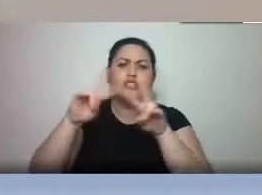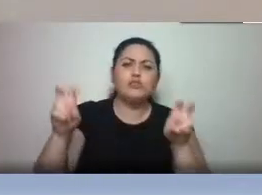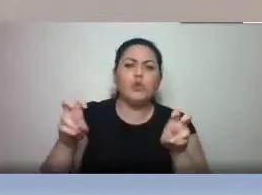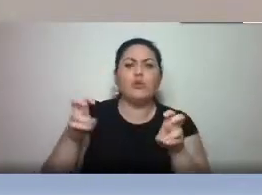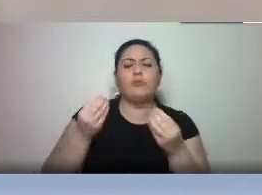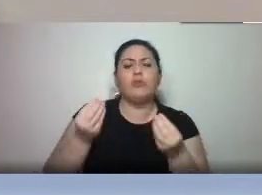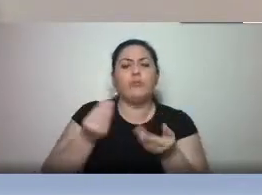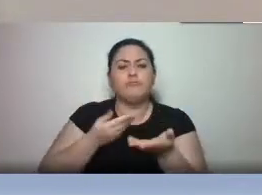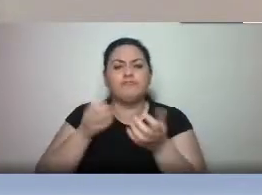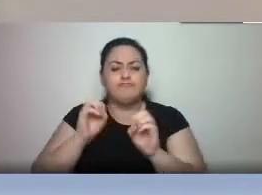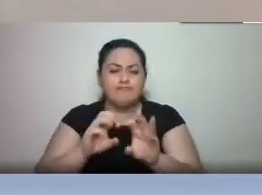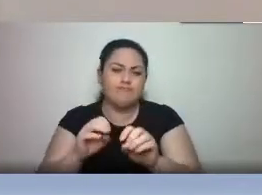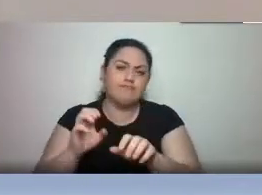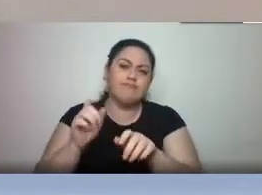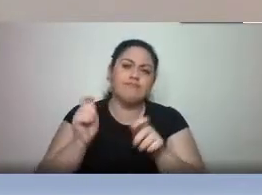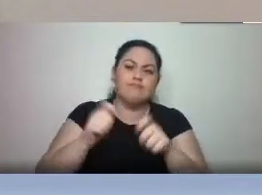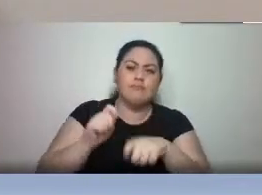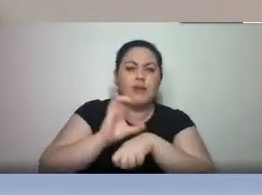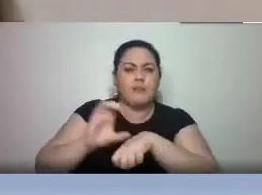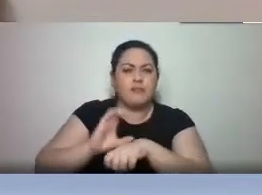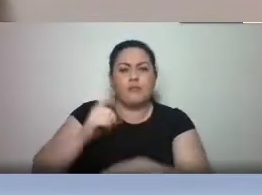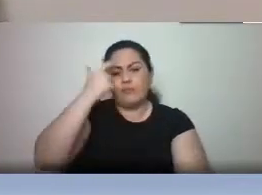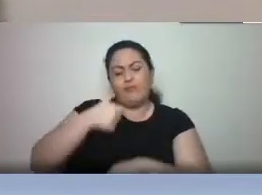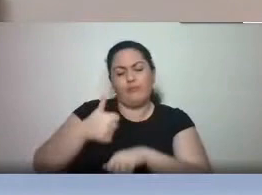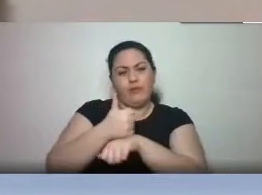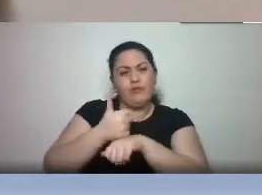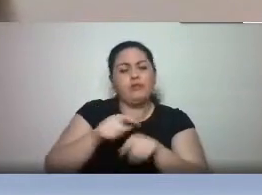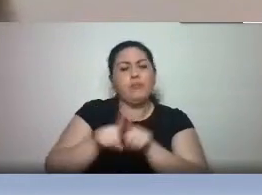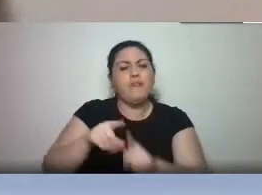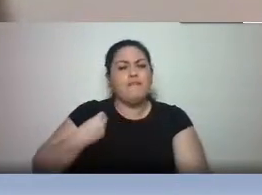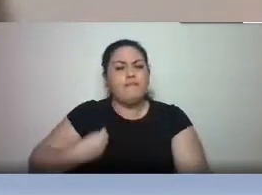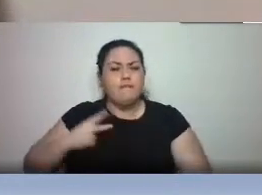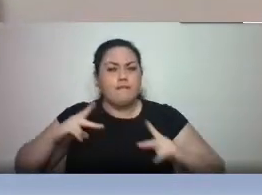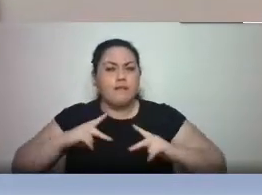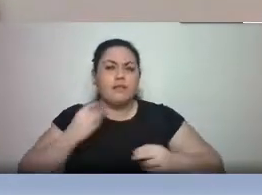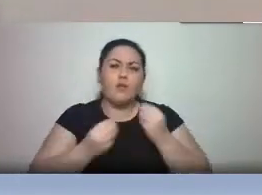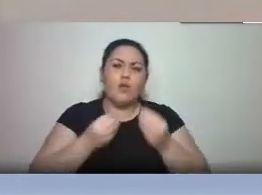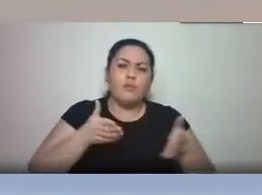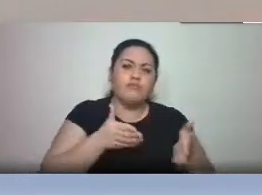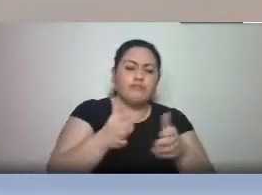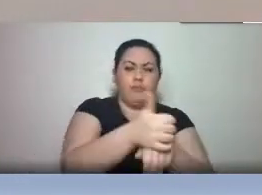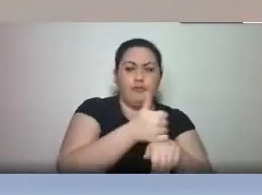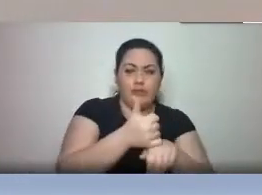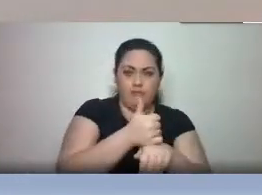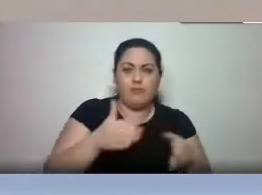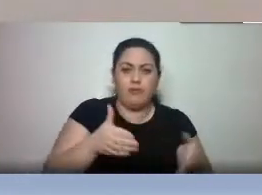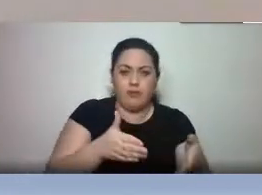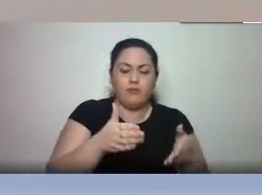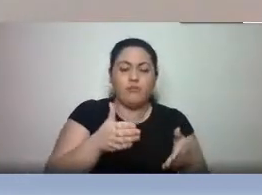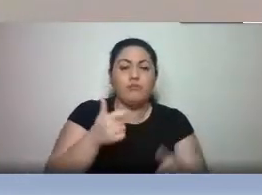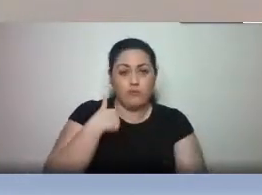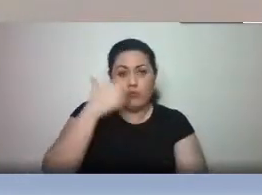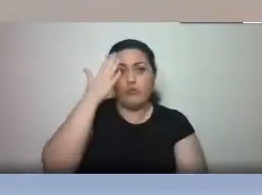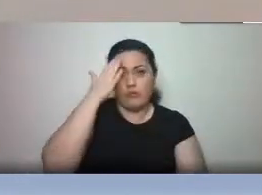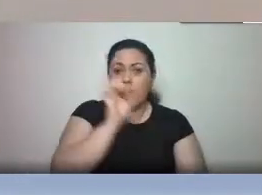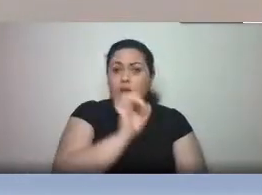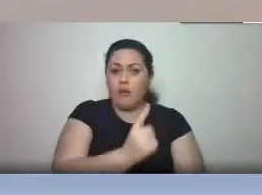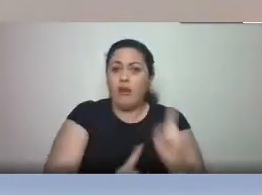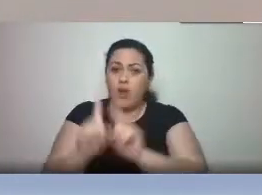sobre planejamento de vida e de carreira. Alguns, inclusive, já estão cursando especialização e ou foram aprovados